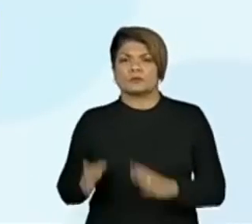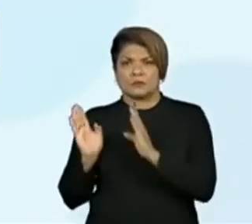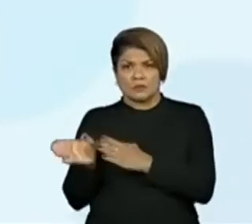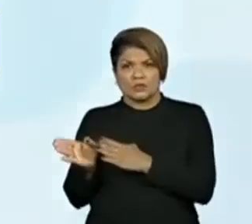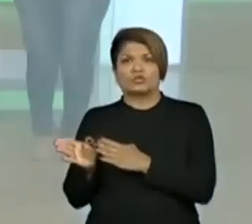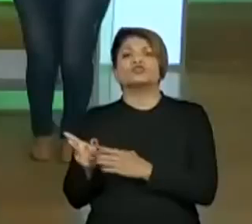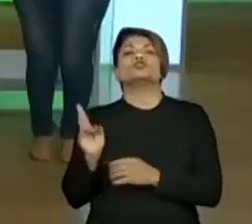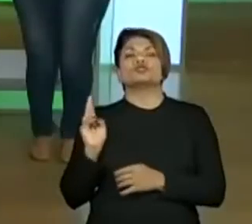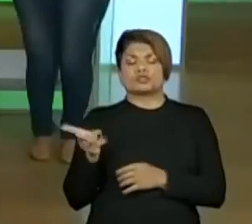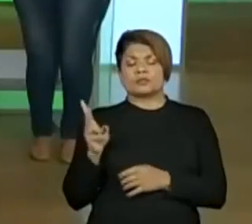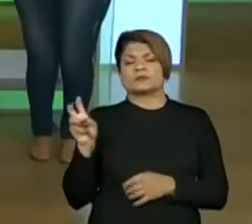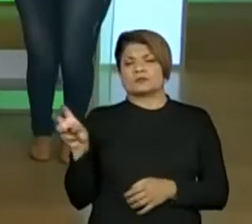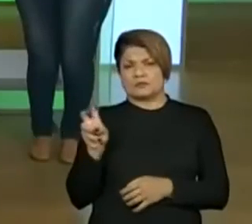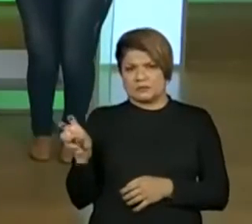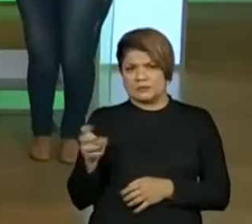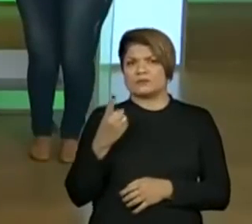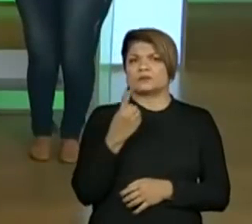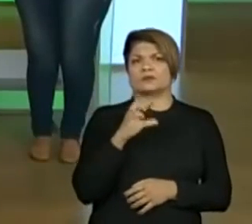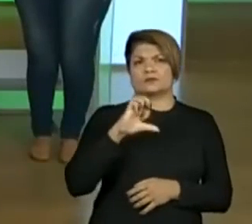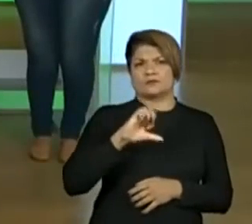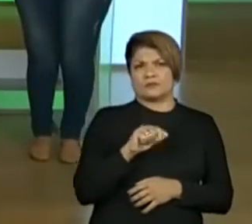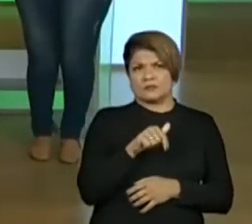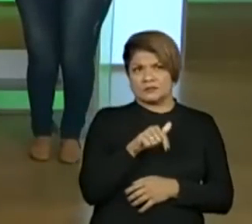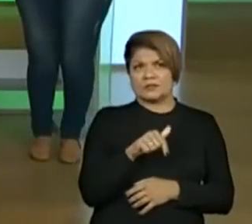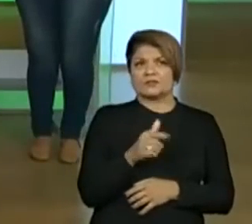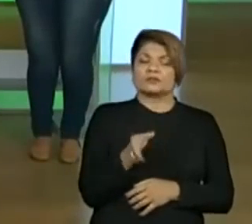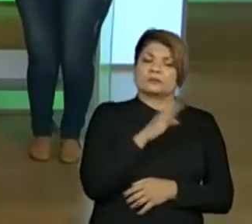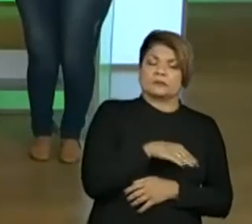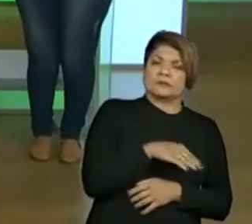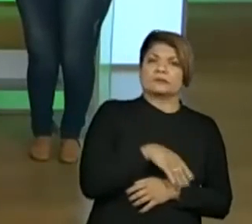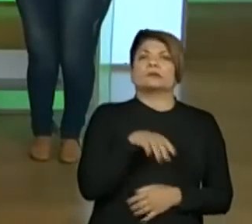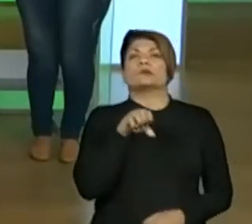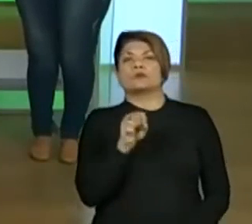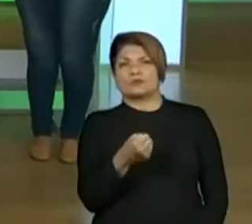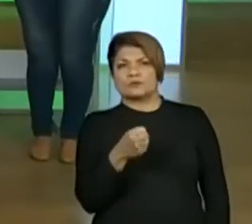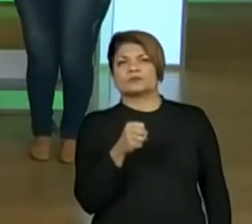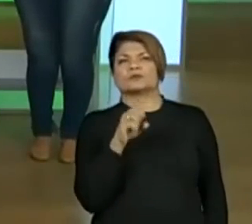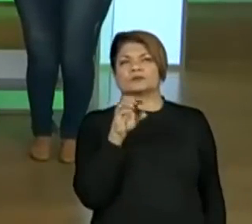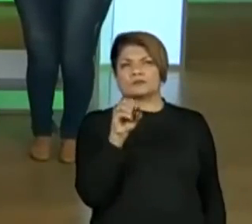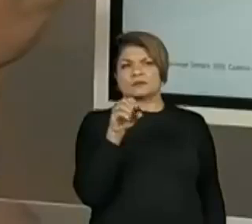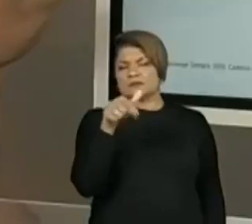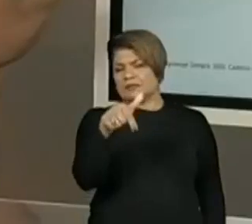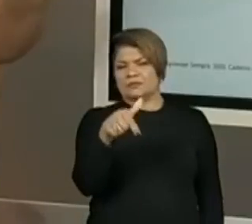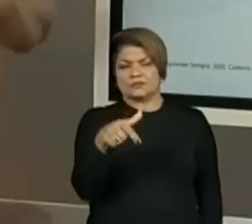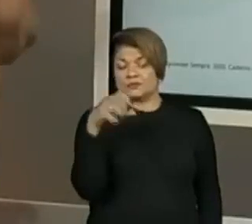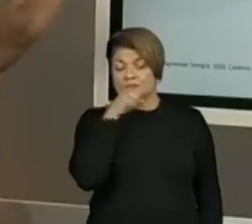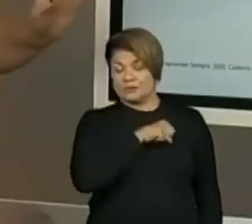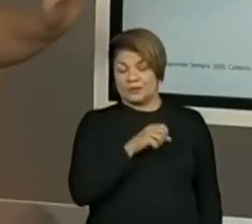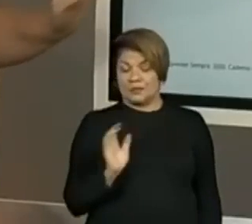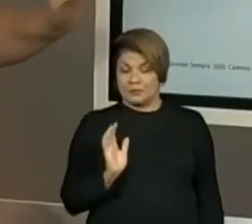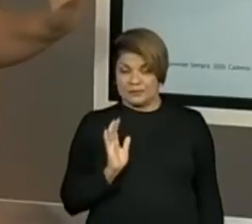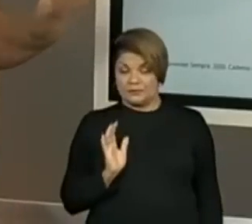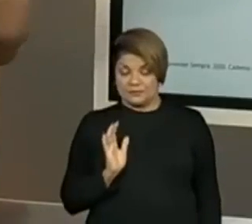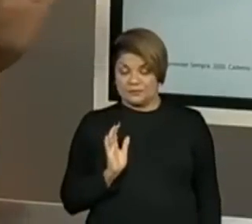Já estão falando que é o 807, porque ele vem antes do 900. Vocês são muito rápidos.